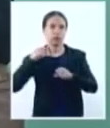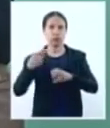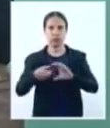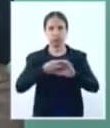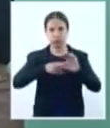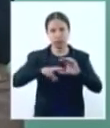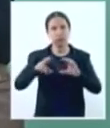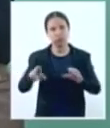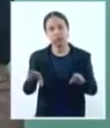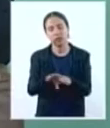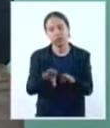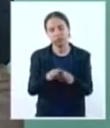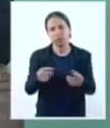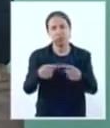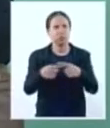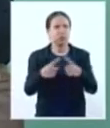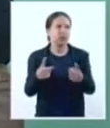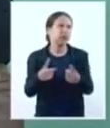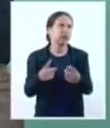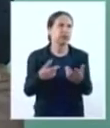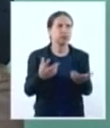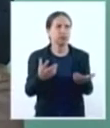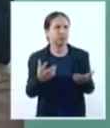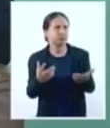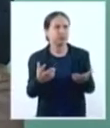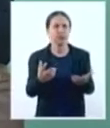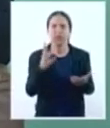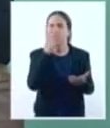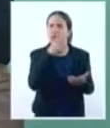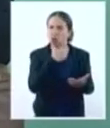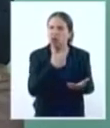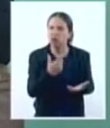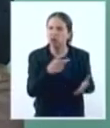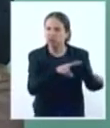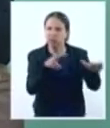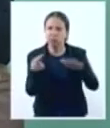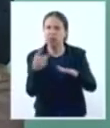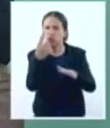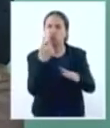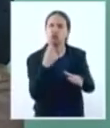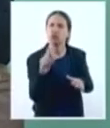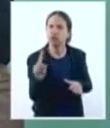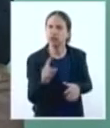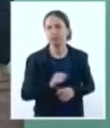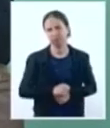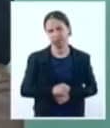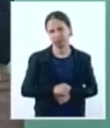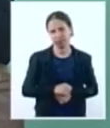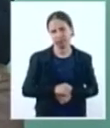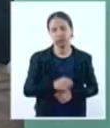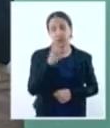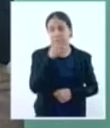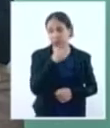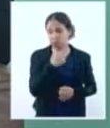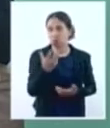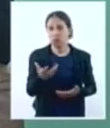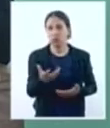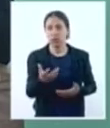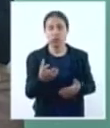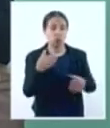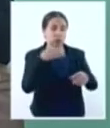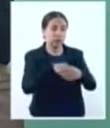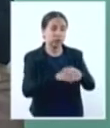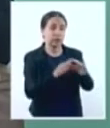né? Essa coleta semanal. Sim. Eu acho que para quem pega o hábito, você acaba acumulando muito lixo. É verdade.